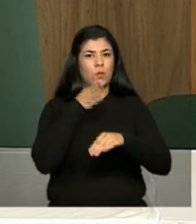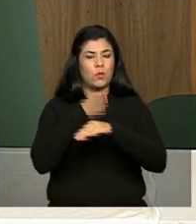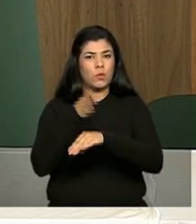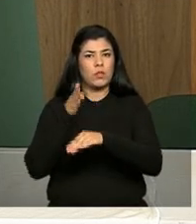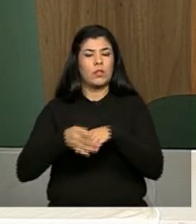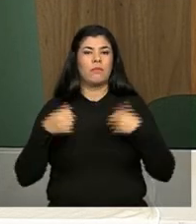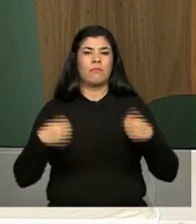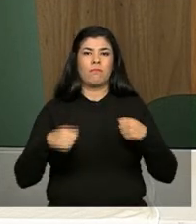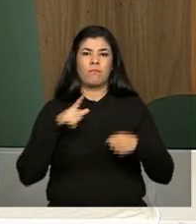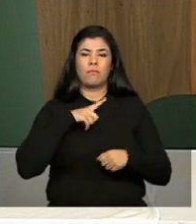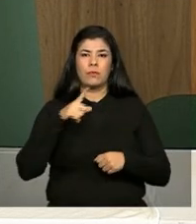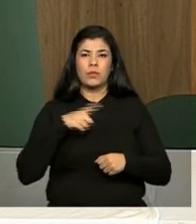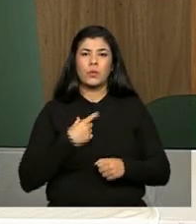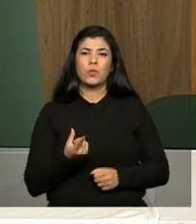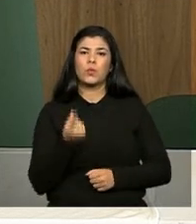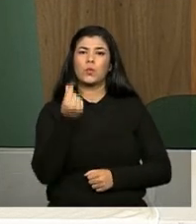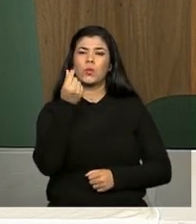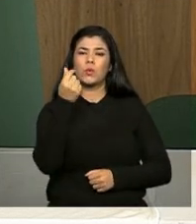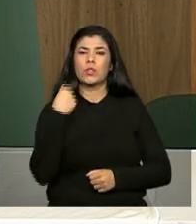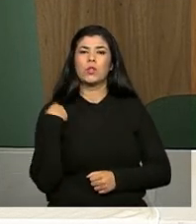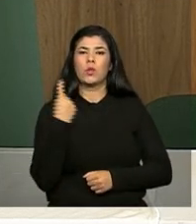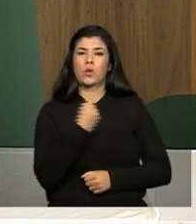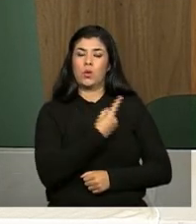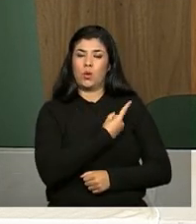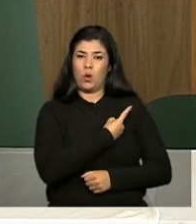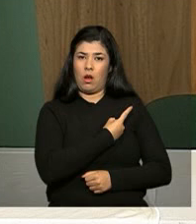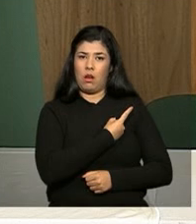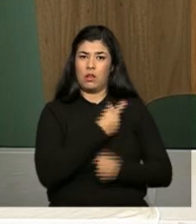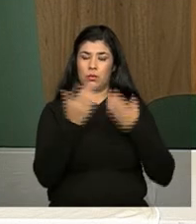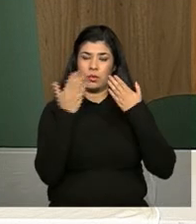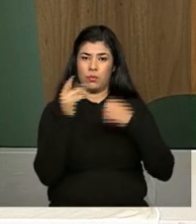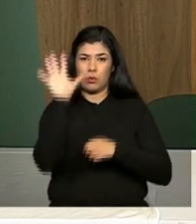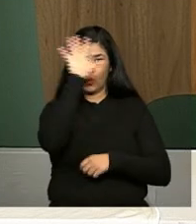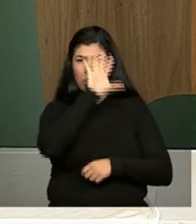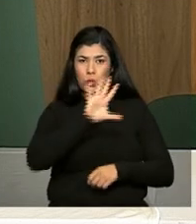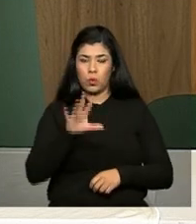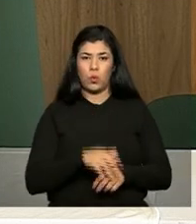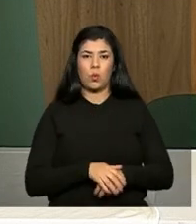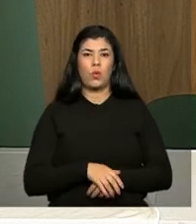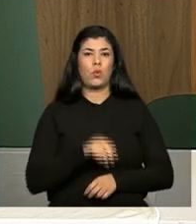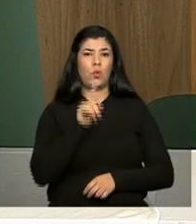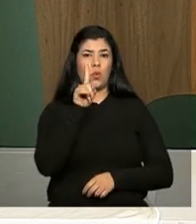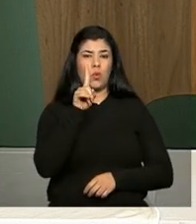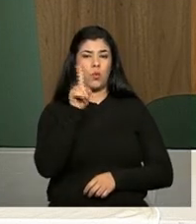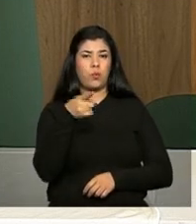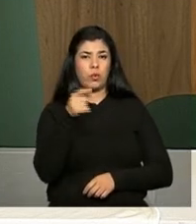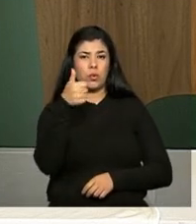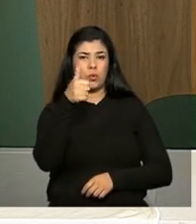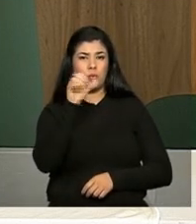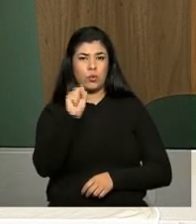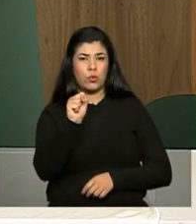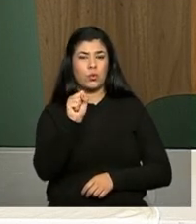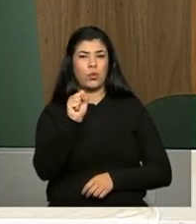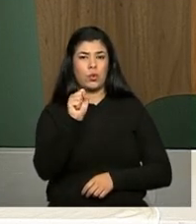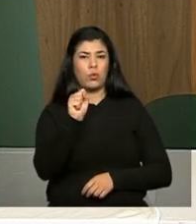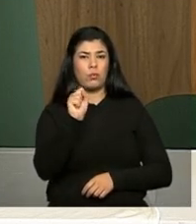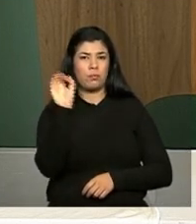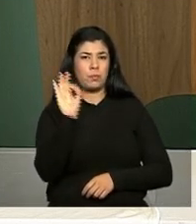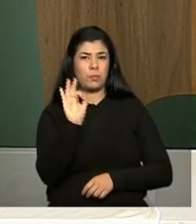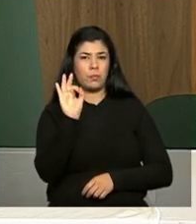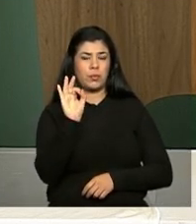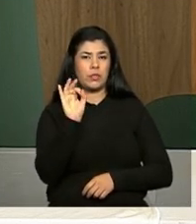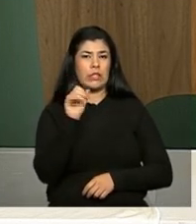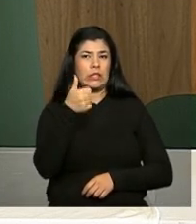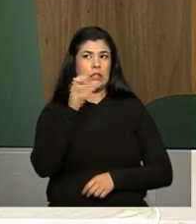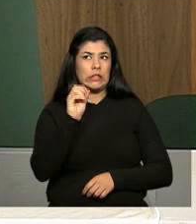custeio nós estamos gastando um dezoito avos da verba de custeio do governo não temos um orçamento e